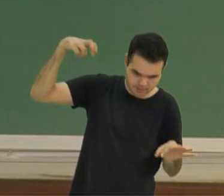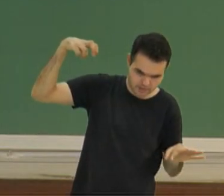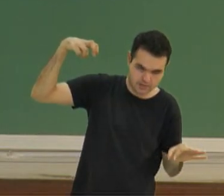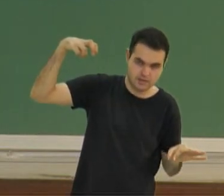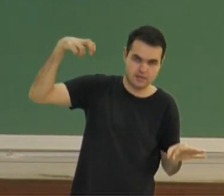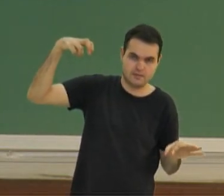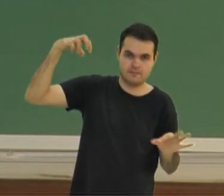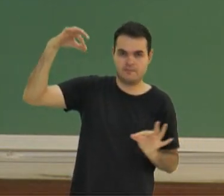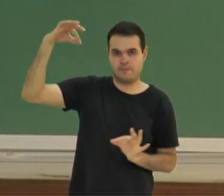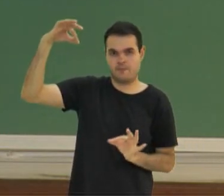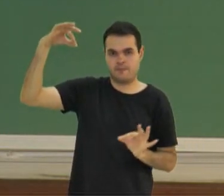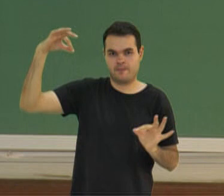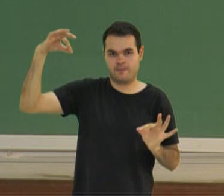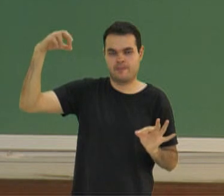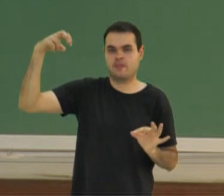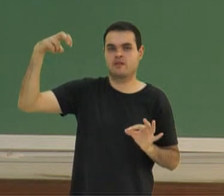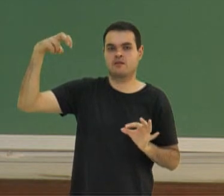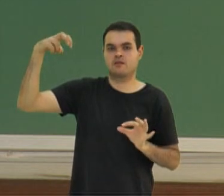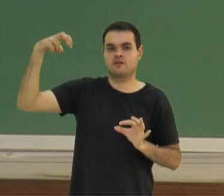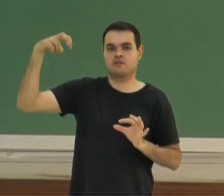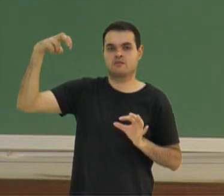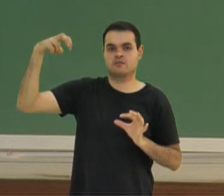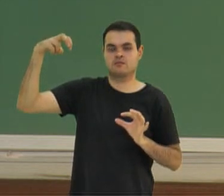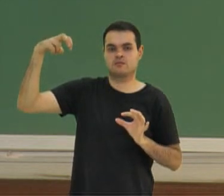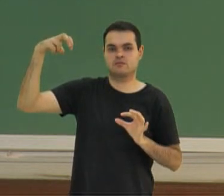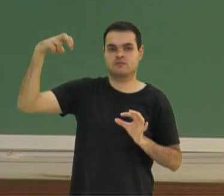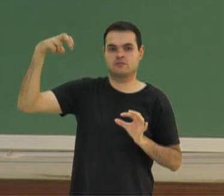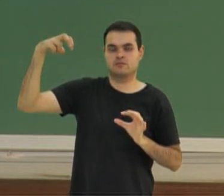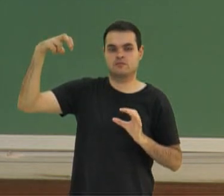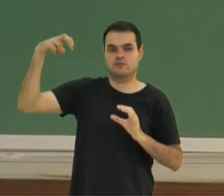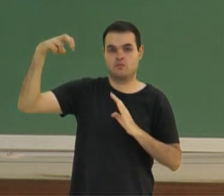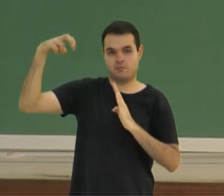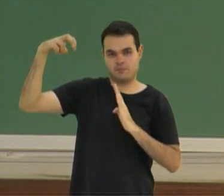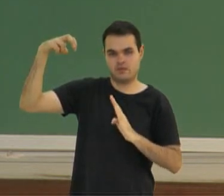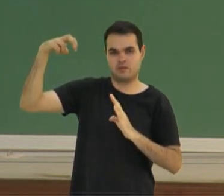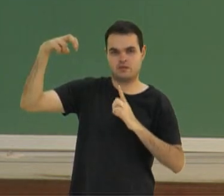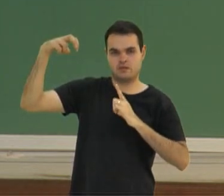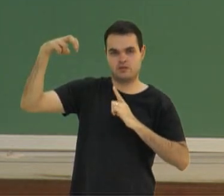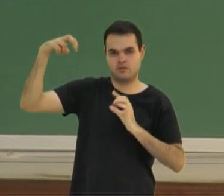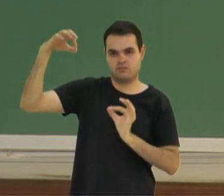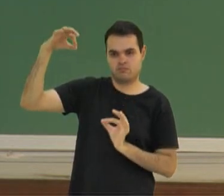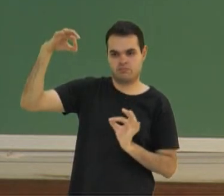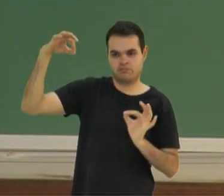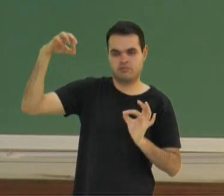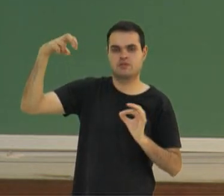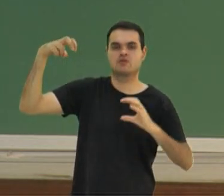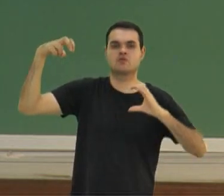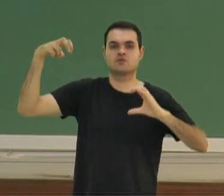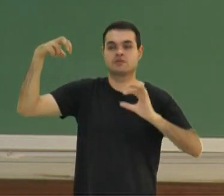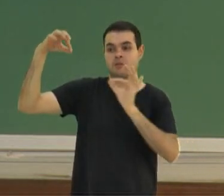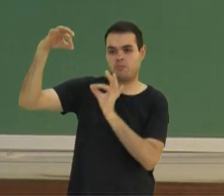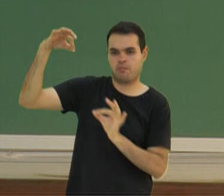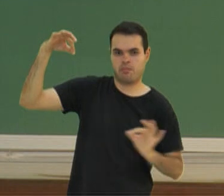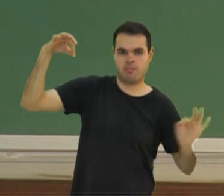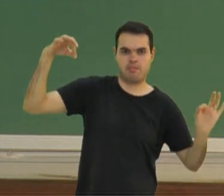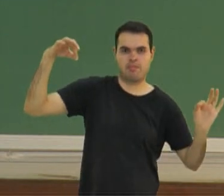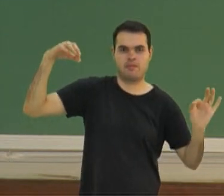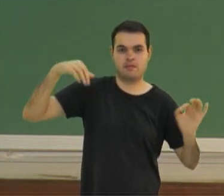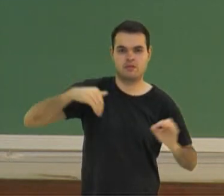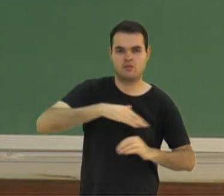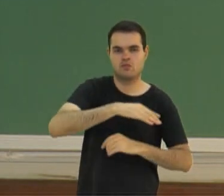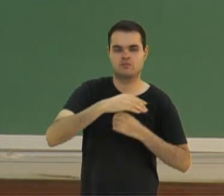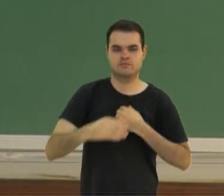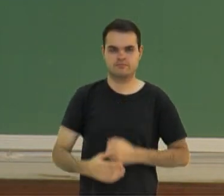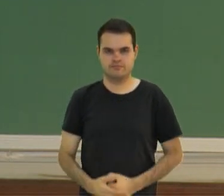está bem mais íngreme, melhor dizendo, o B está com uma inclinação intermediária e o C ele está mais